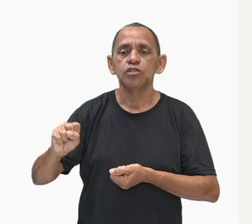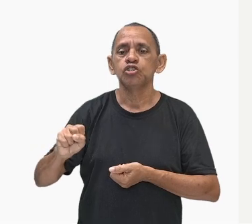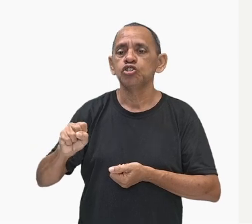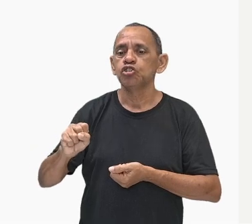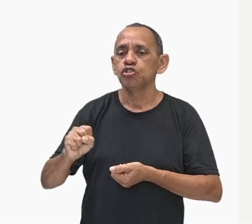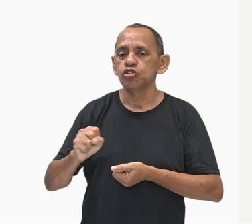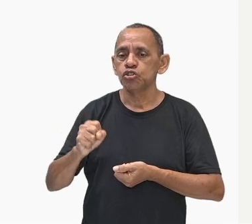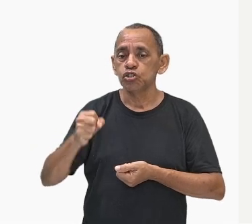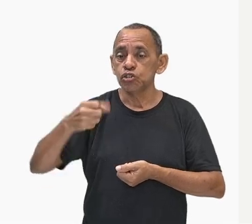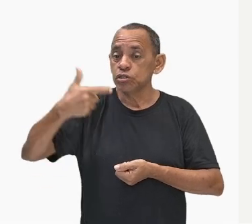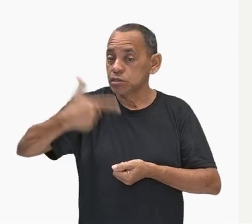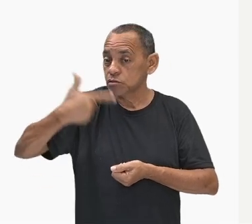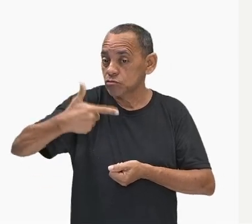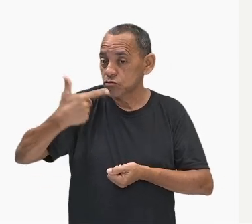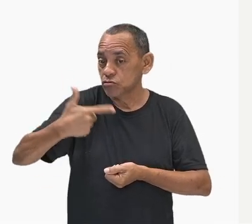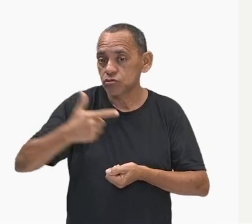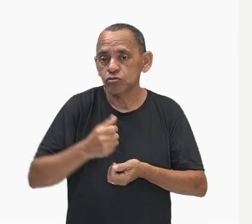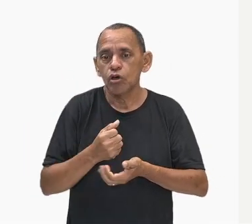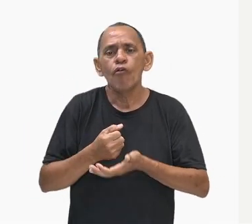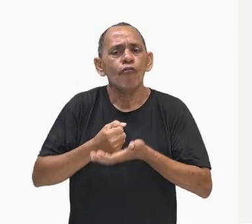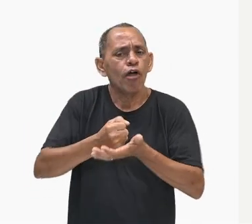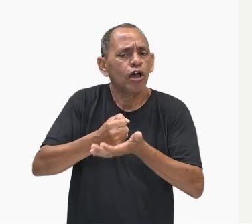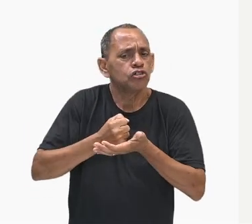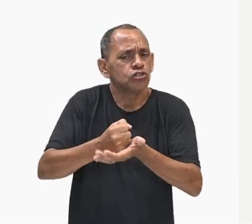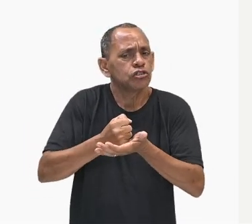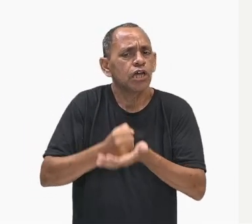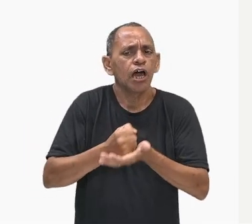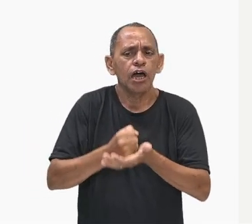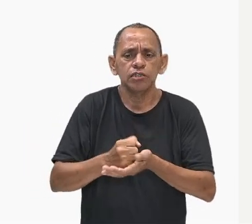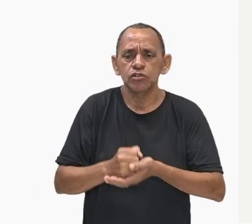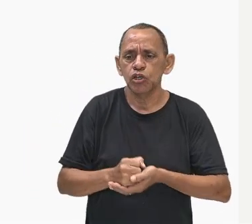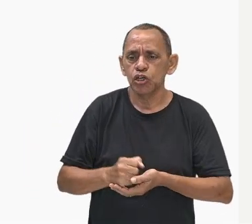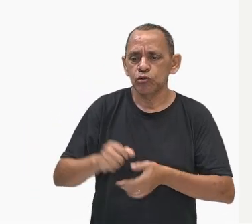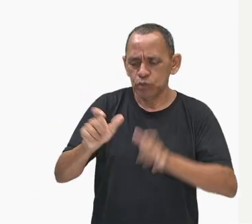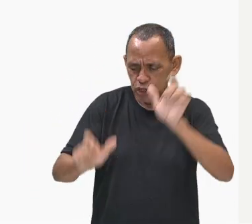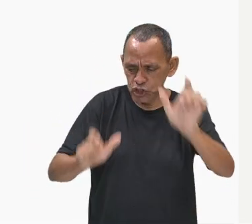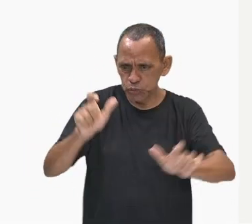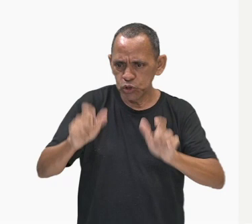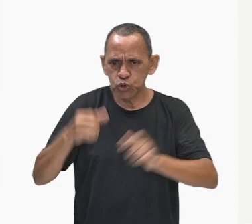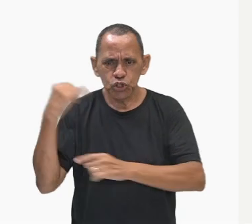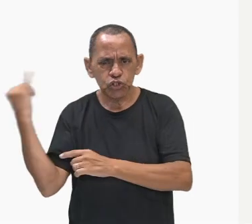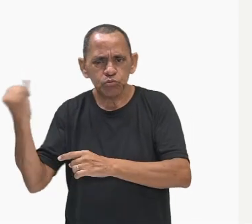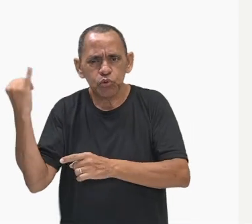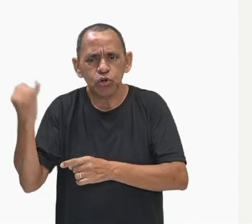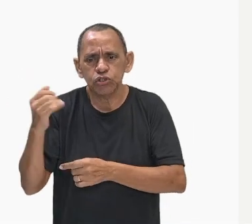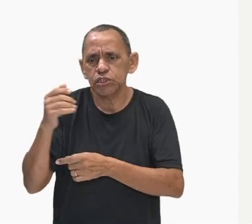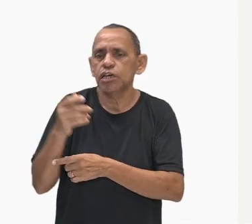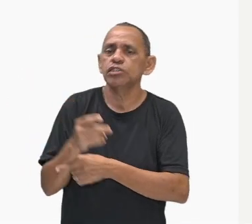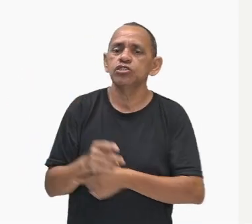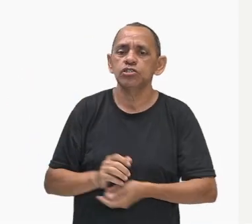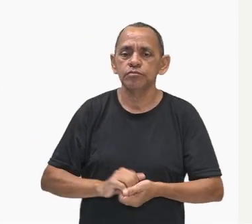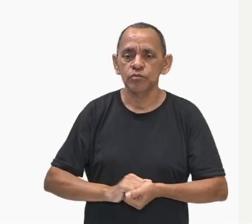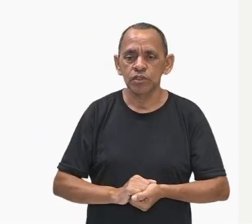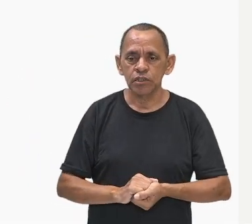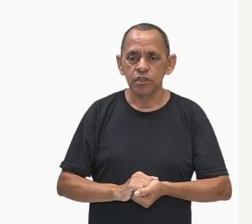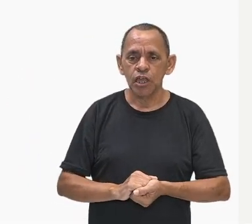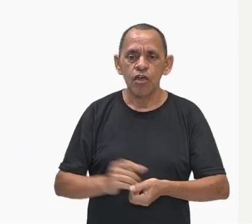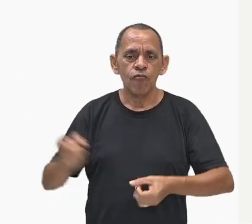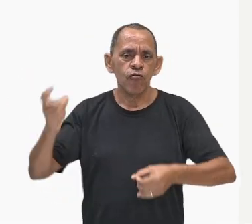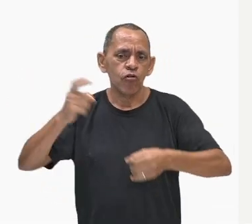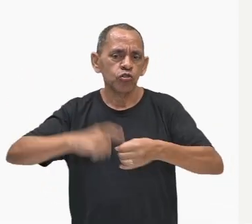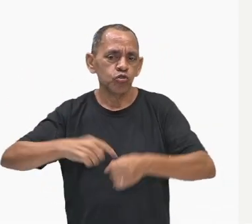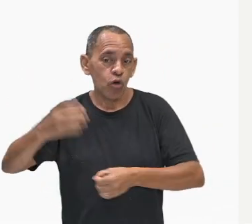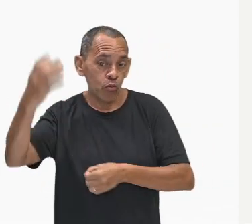com a ajuda da própria burguesia, depor o Richard Cromwell e ele mesmo consegue restaurar a